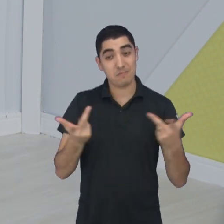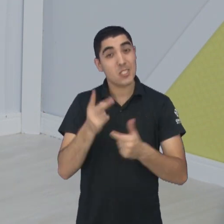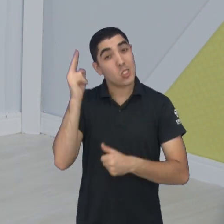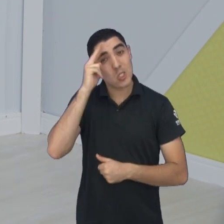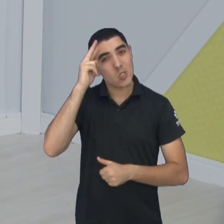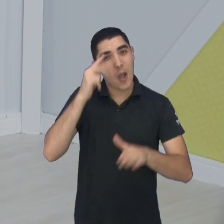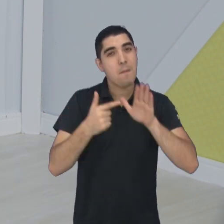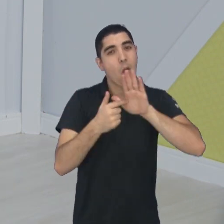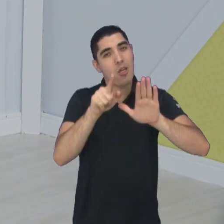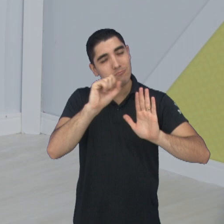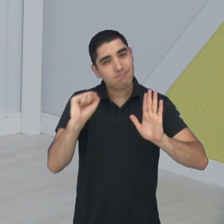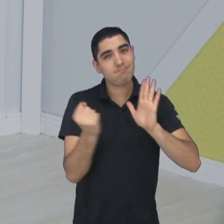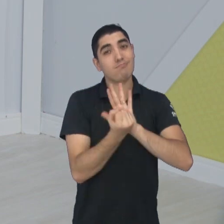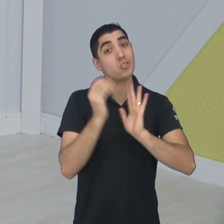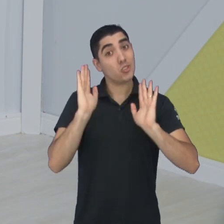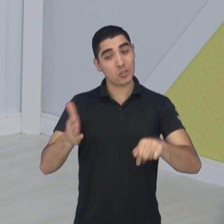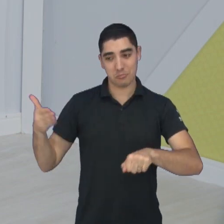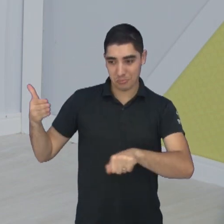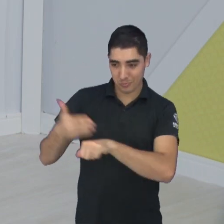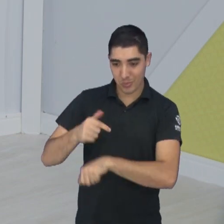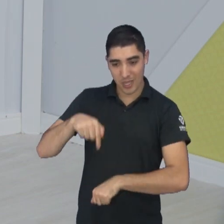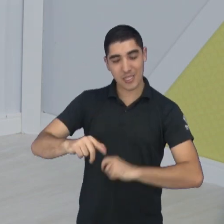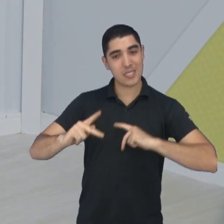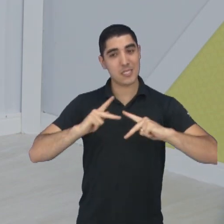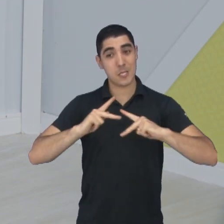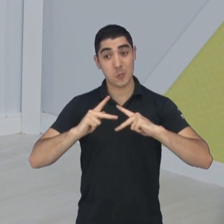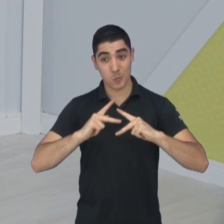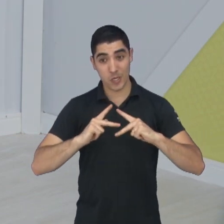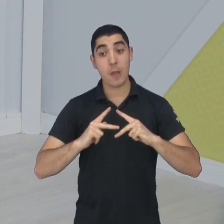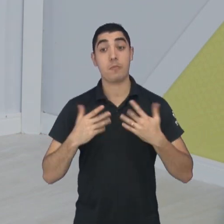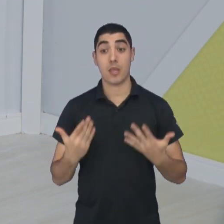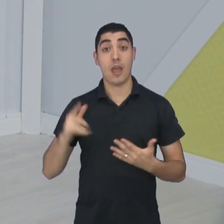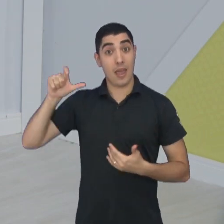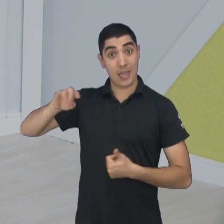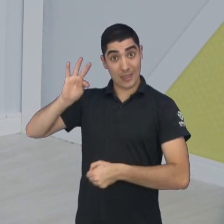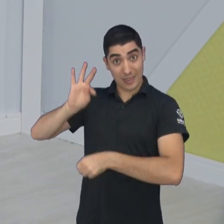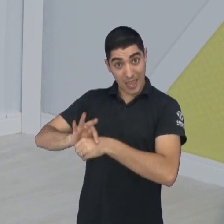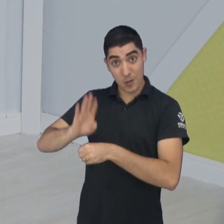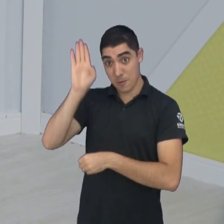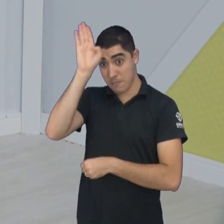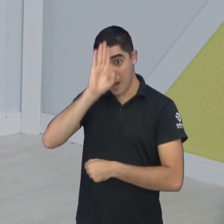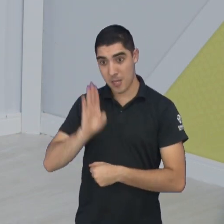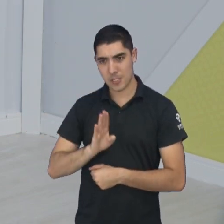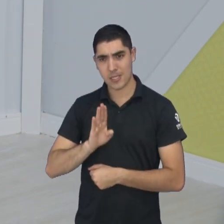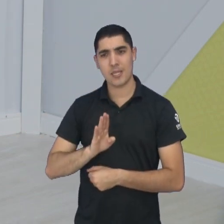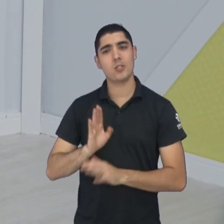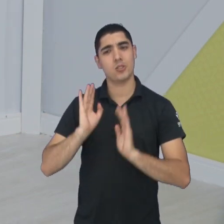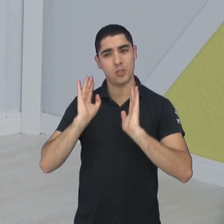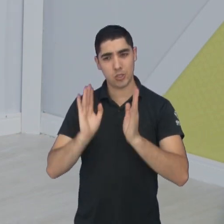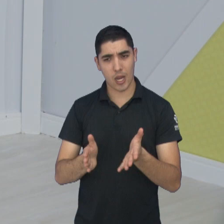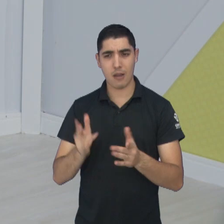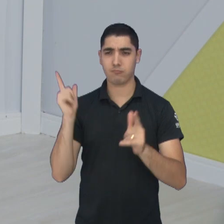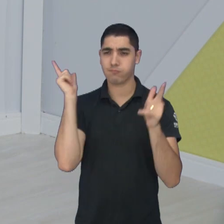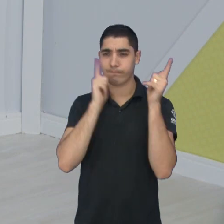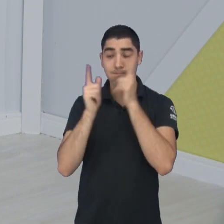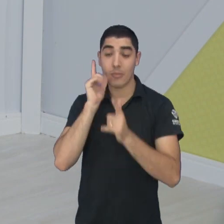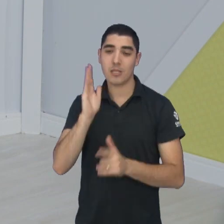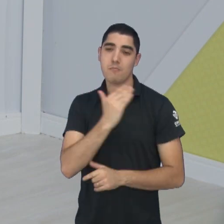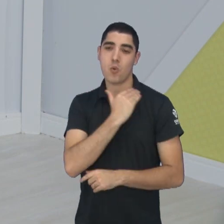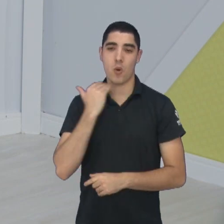envolvendo personalidades que passaram por São José dos Campos. Um virando técnico da seleção, outro que foi técnico vitorioso, que nos deixou